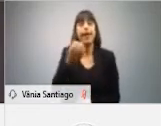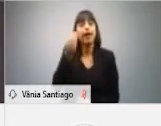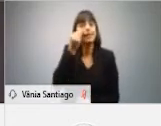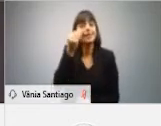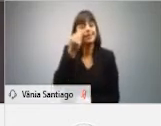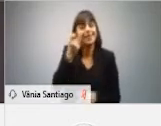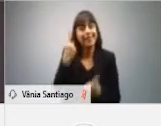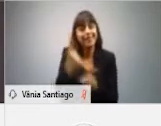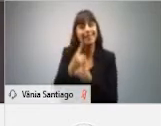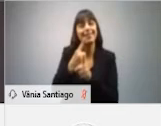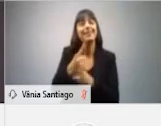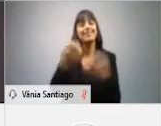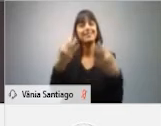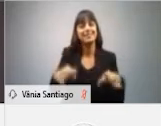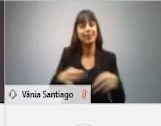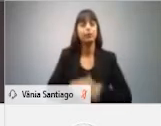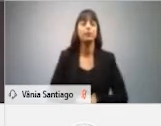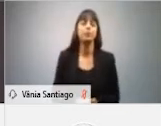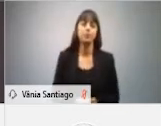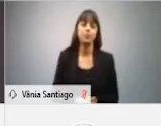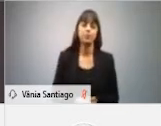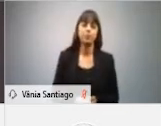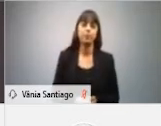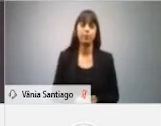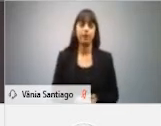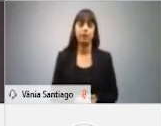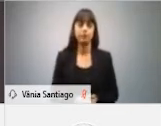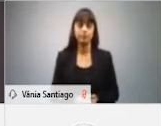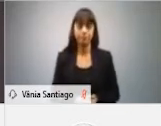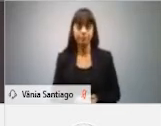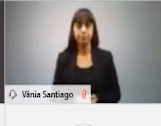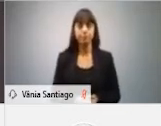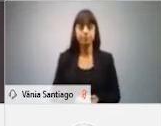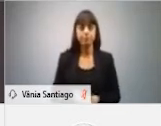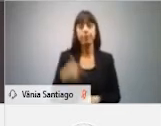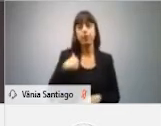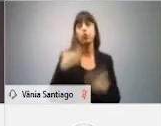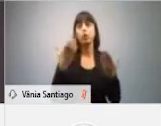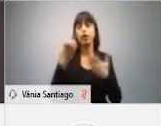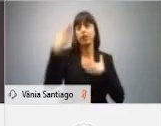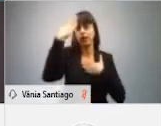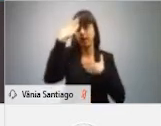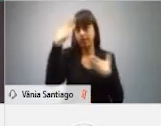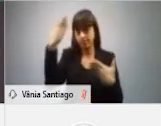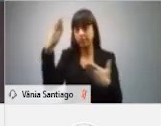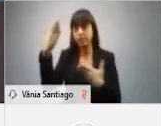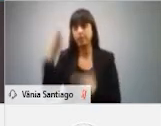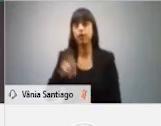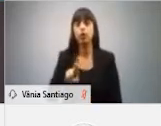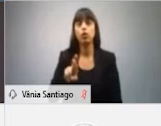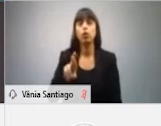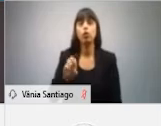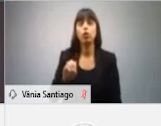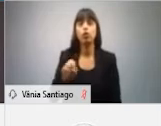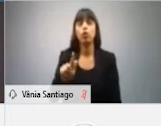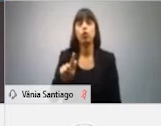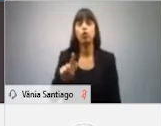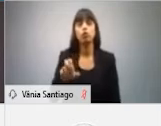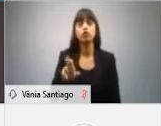sua. Vamos lá. Eu quero agradecer à doutora Rogéria pela